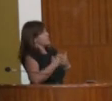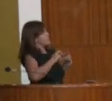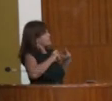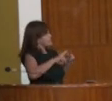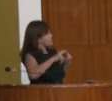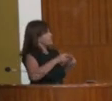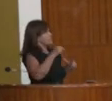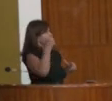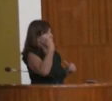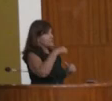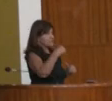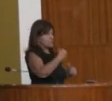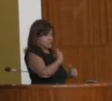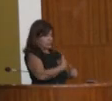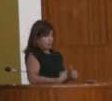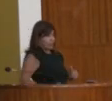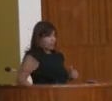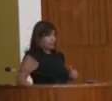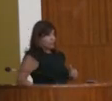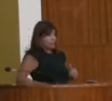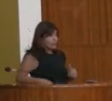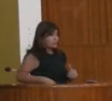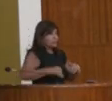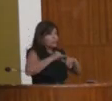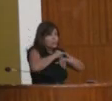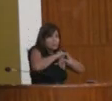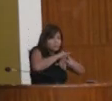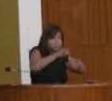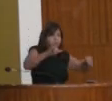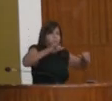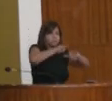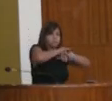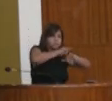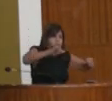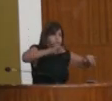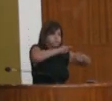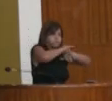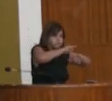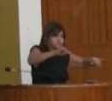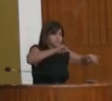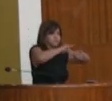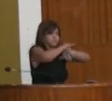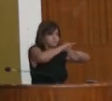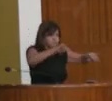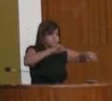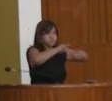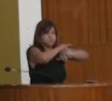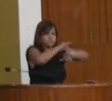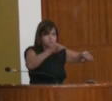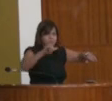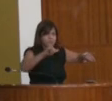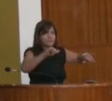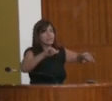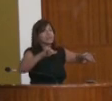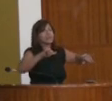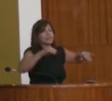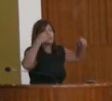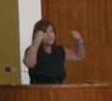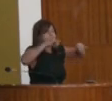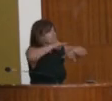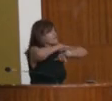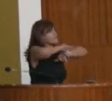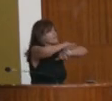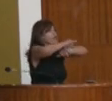campanha educativa em relação ao preconceito que limita o acesso de pessoas com deficiência no mercado